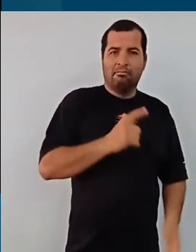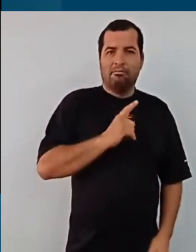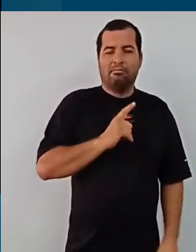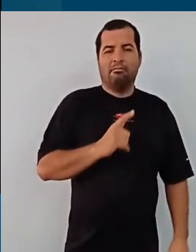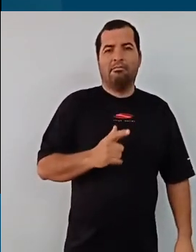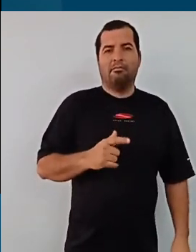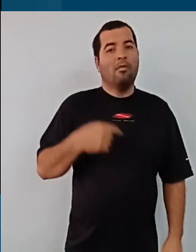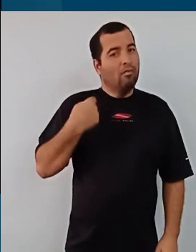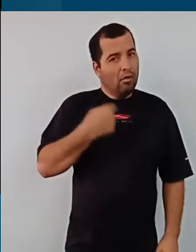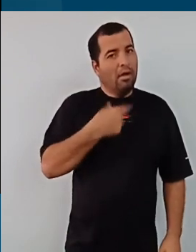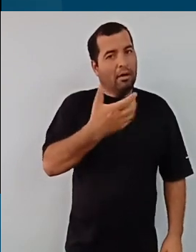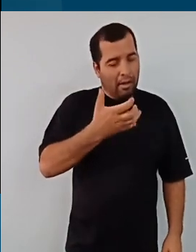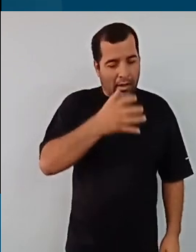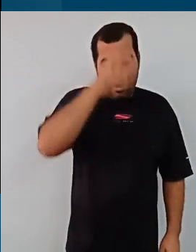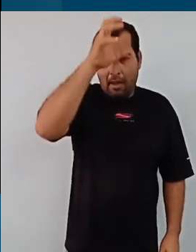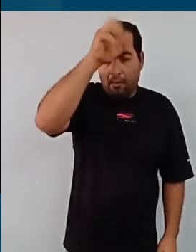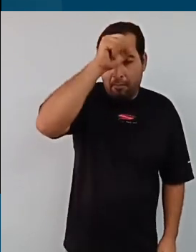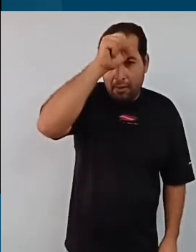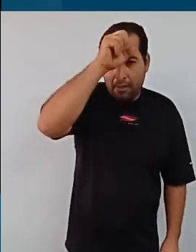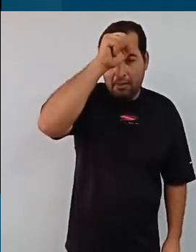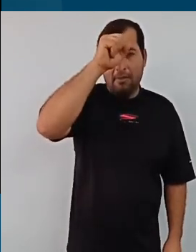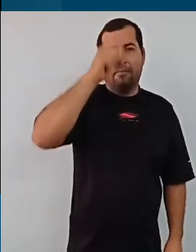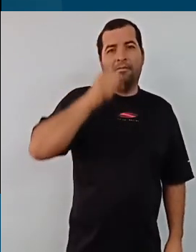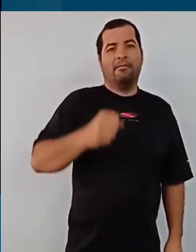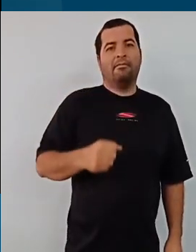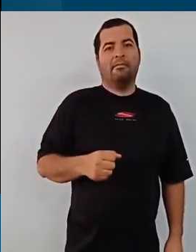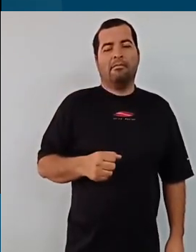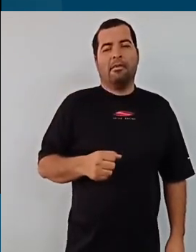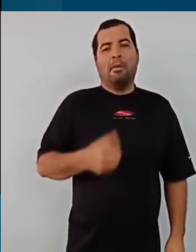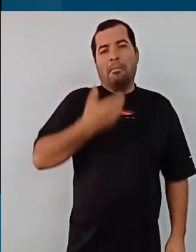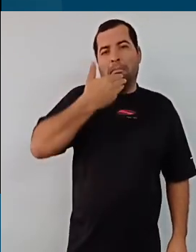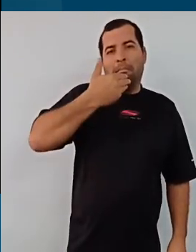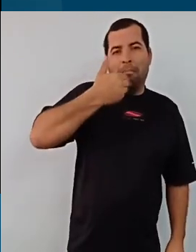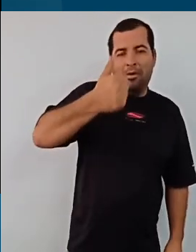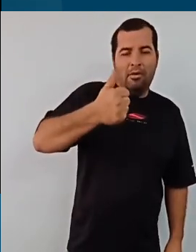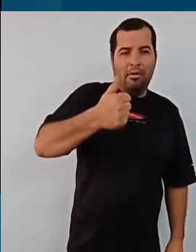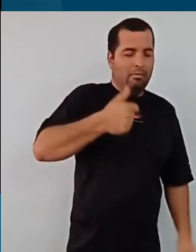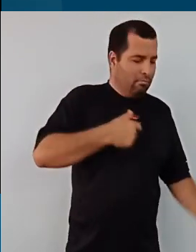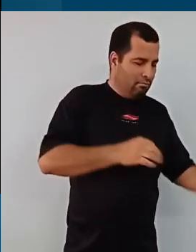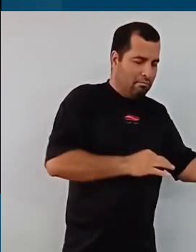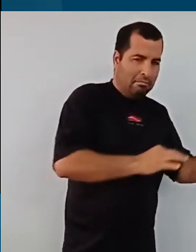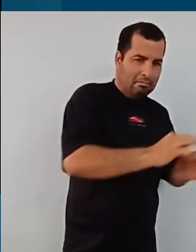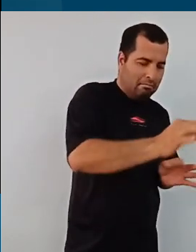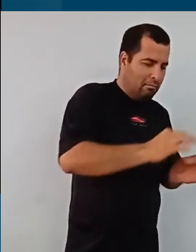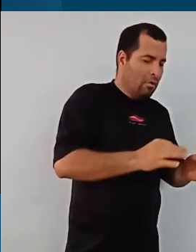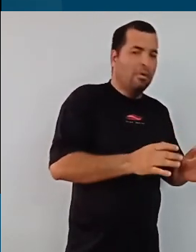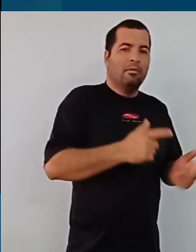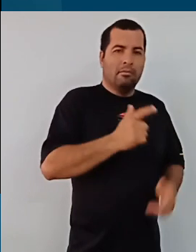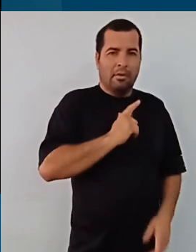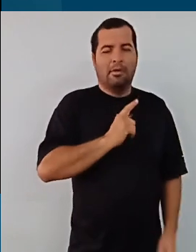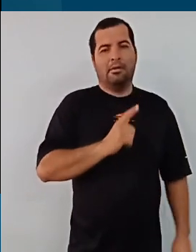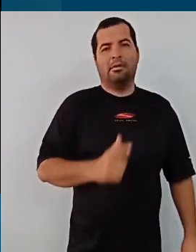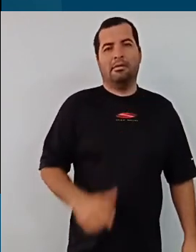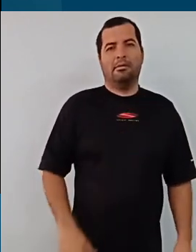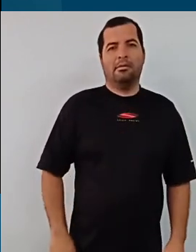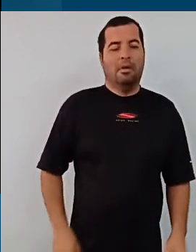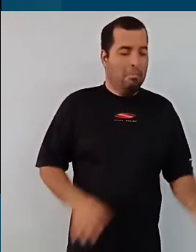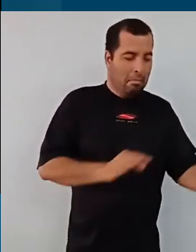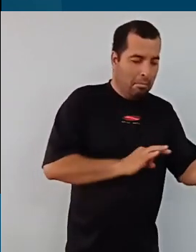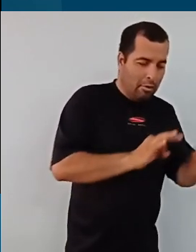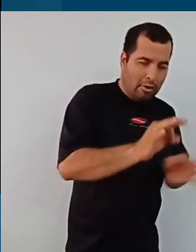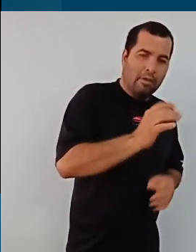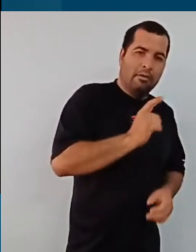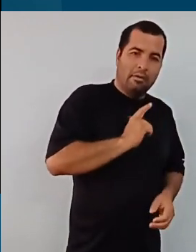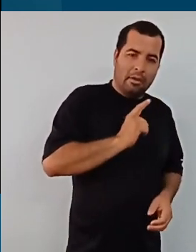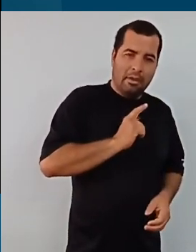olhar, eu quero que ele aprenda a melhor estratégia que eu tenho na minha caixa de ferramentas é fazer um projeto. Nesse projeto eu coloco